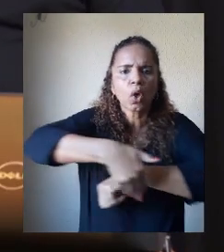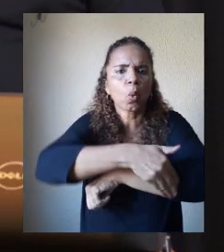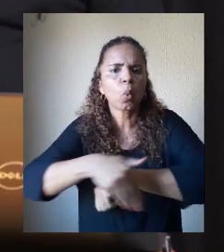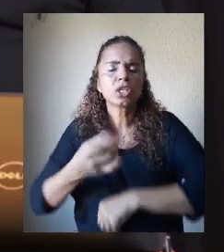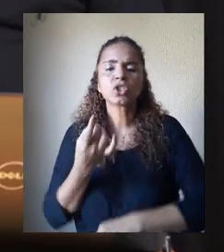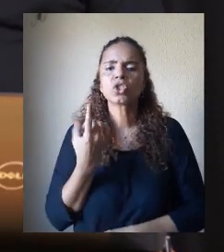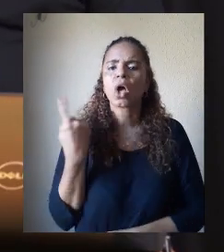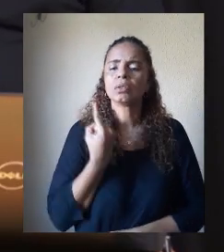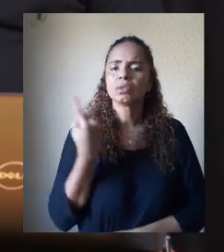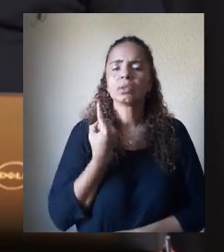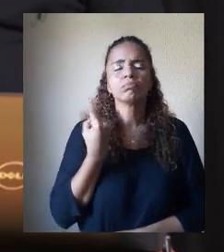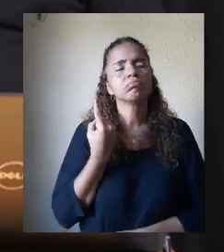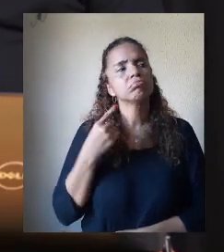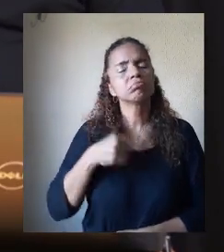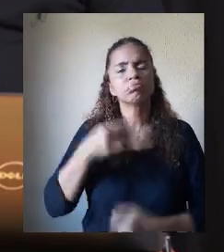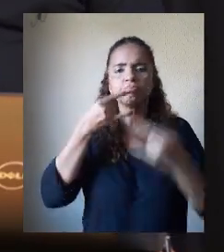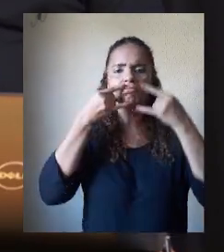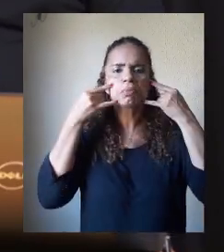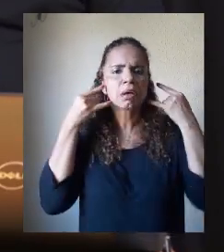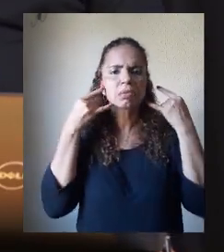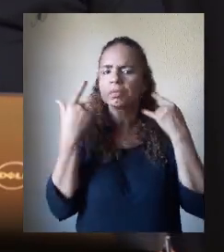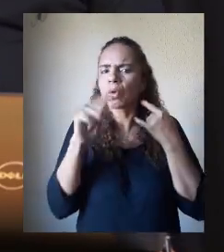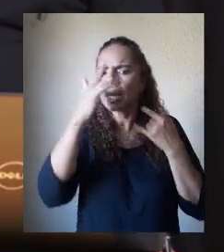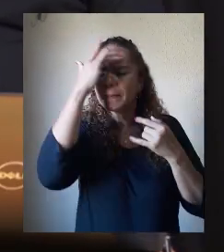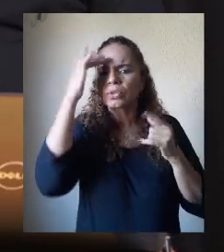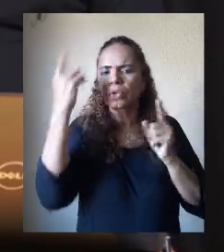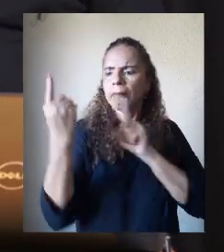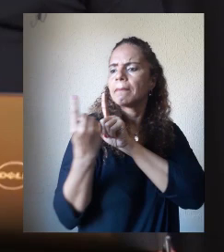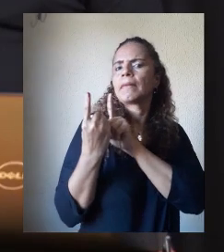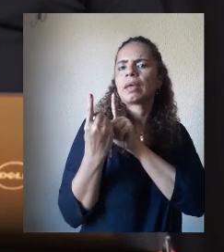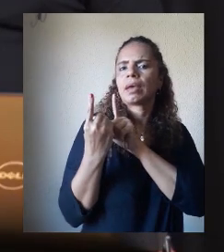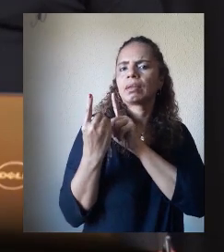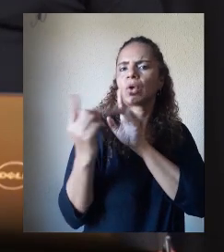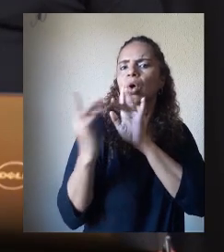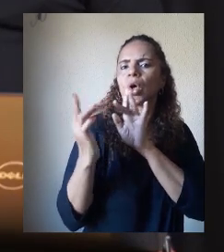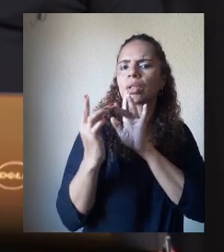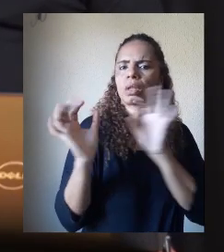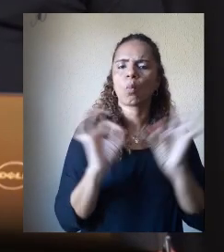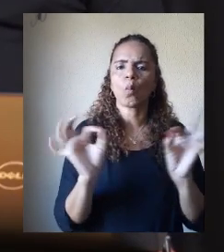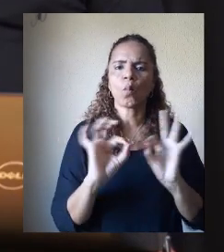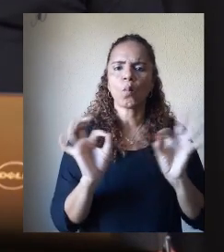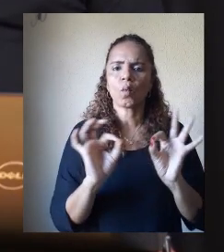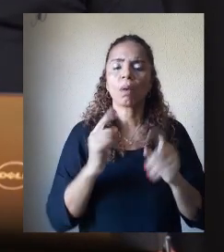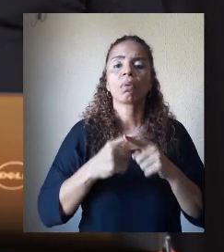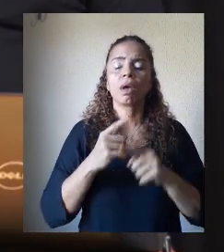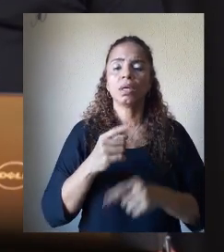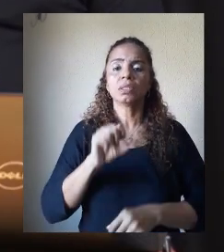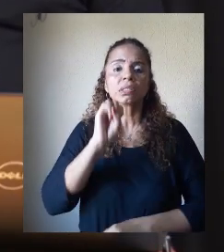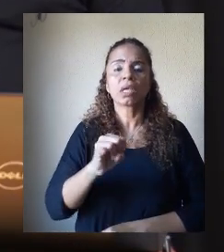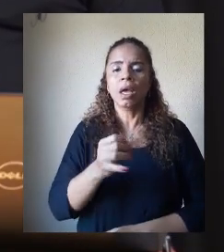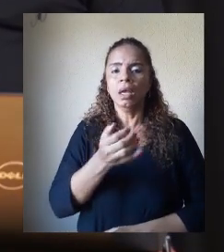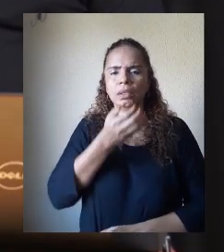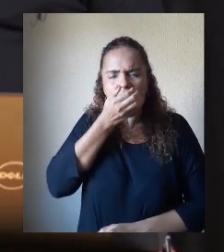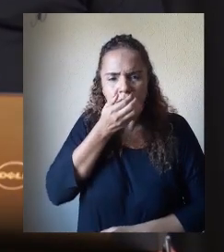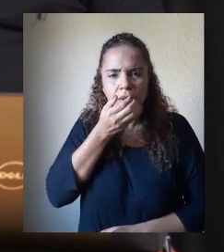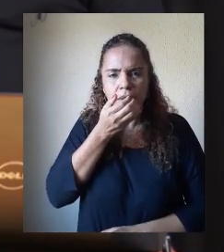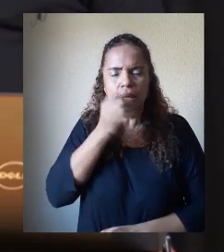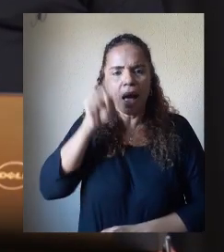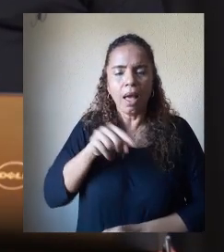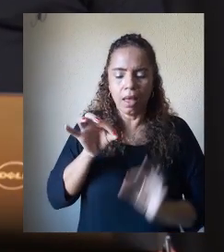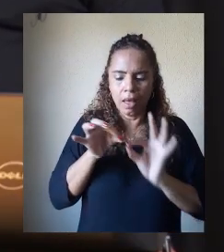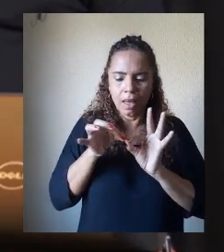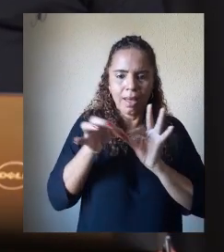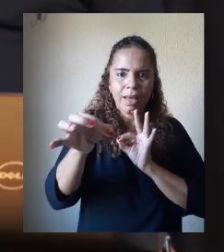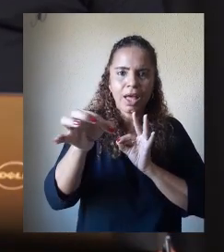de outras pessoas, porque o vírus, na fala, na tosse, no espirro, ele vai a 1 metro, né?